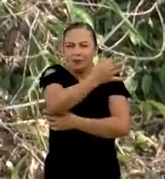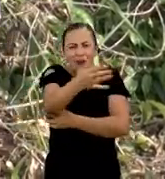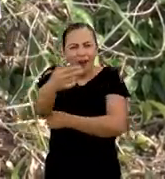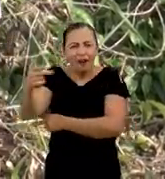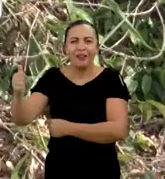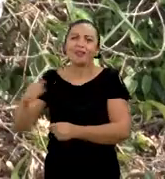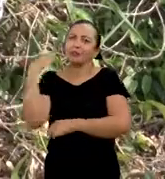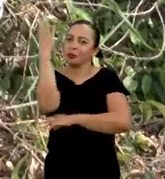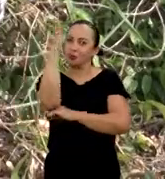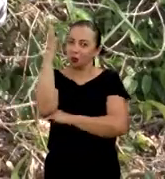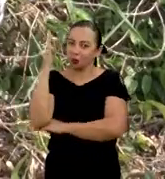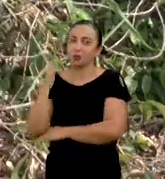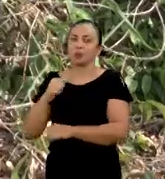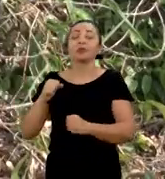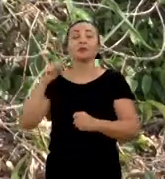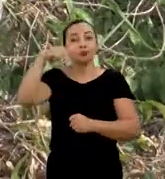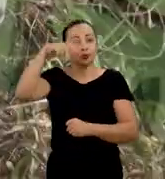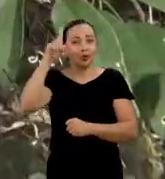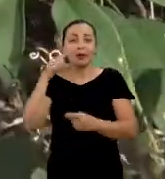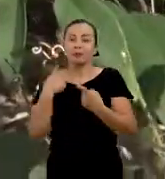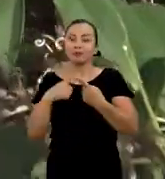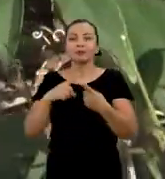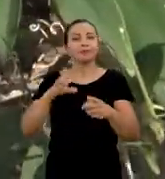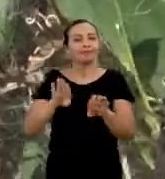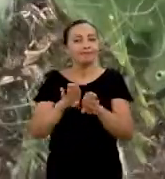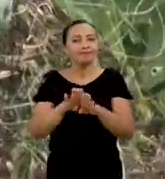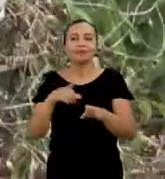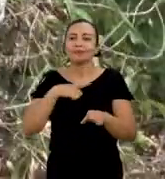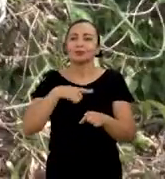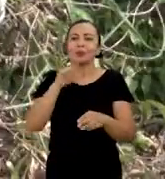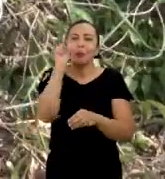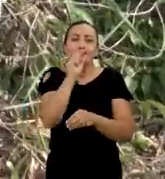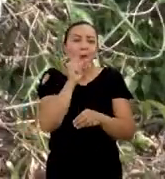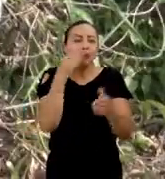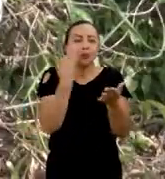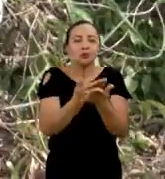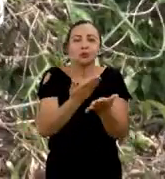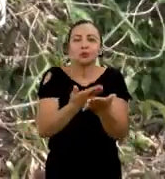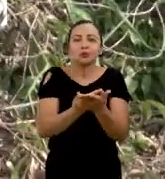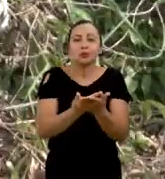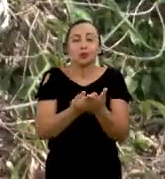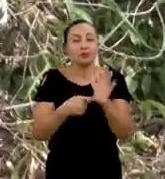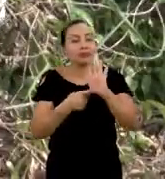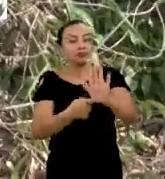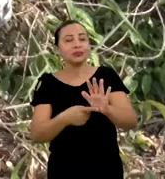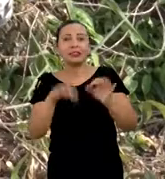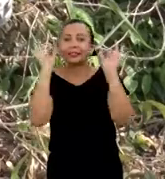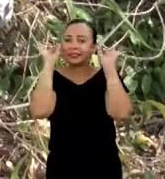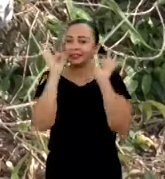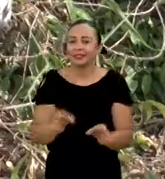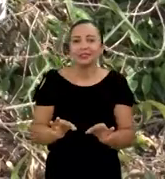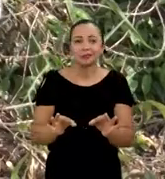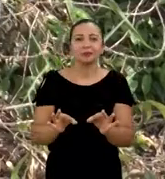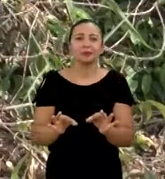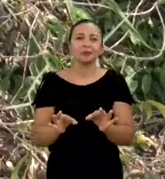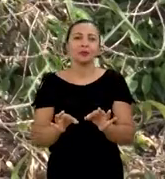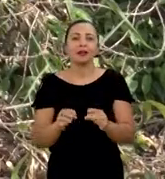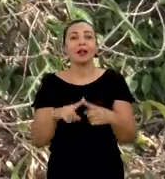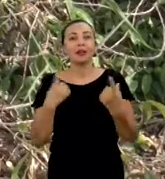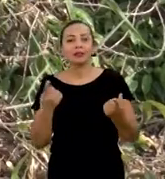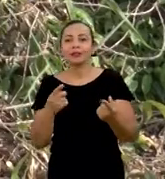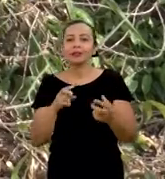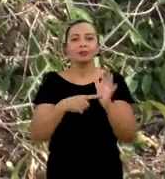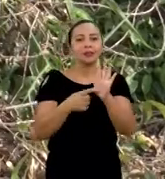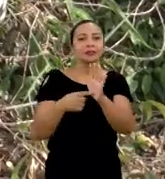e um outro motivo é porque havia pouquíssimos estudos científicos comprovando essa essa ação mesmo sendo